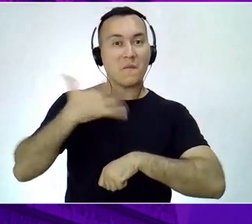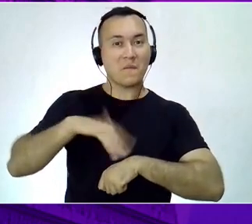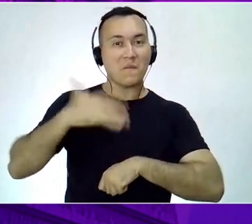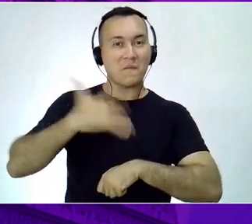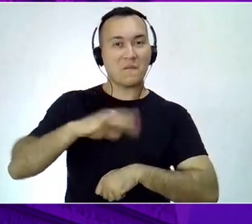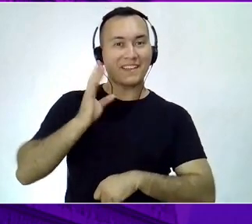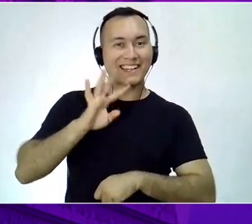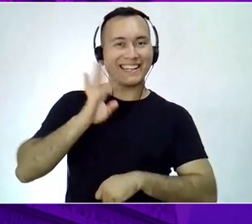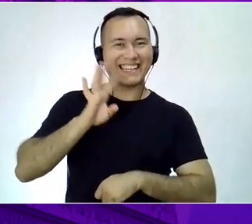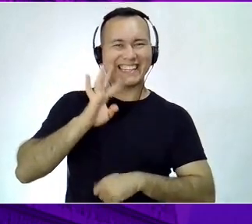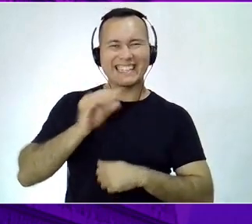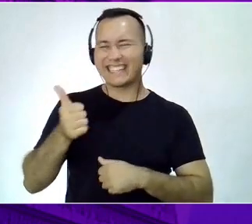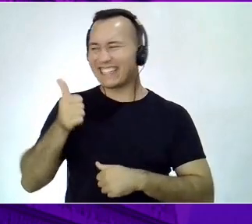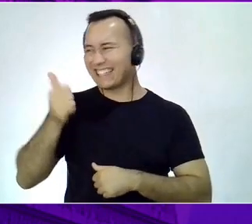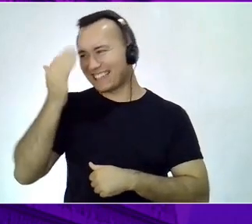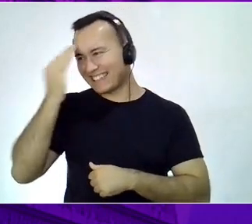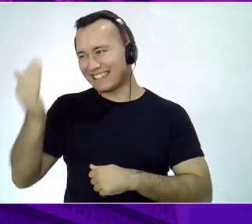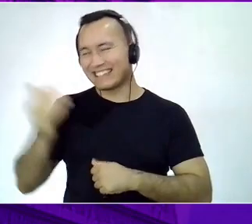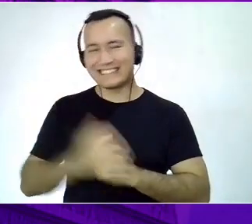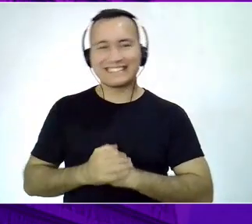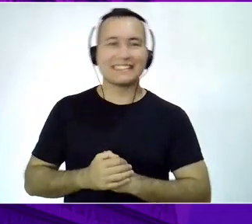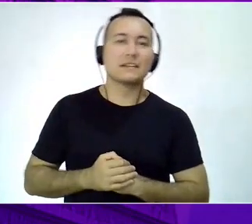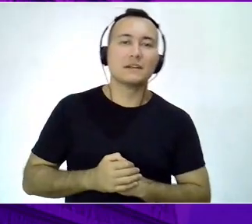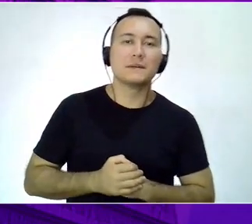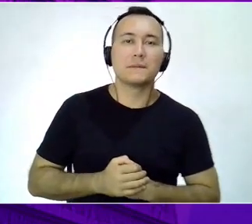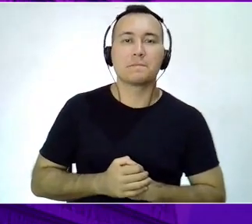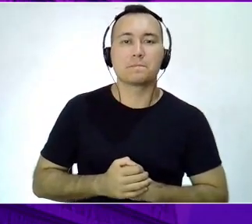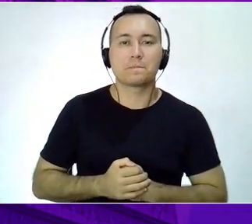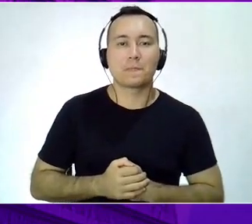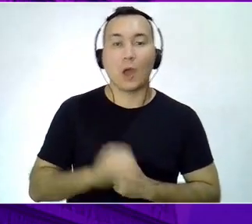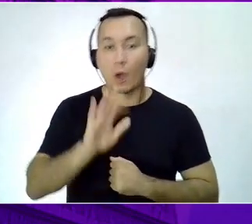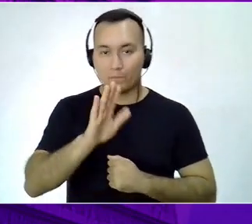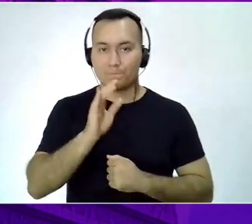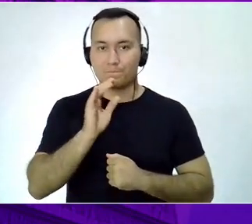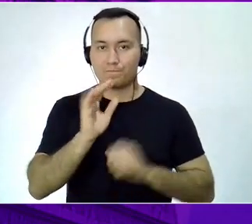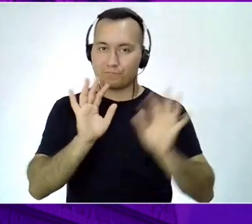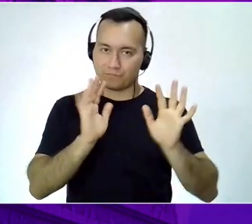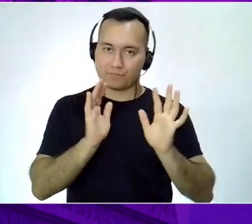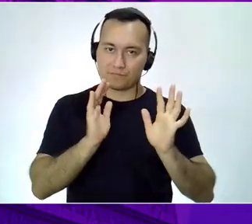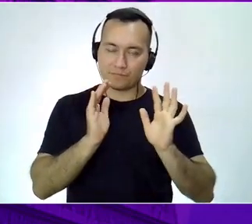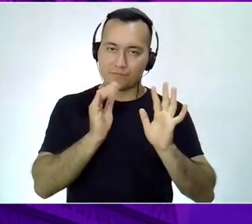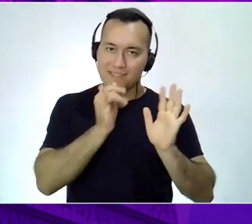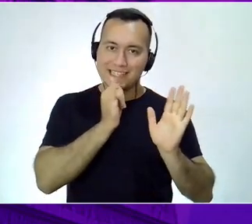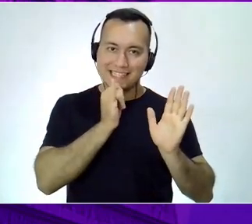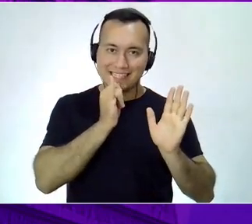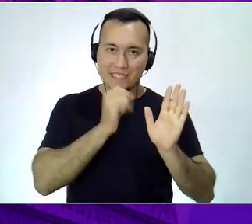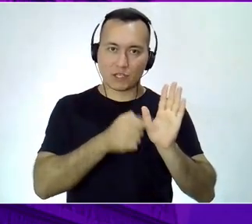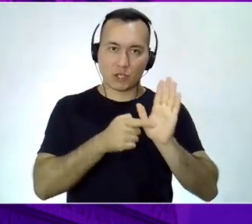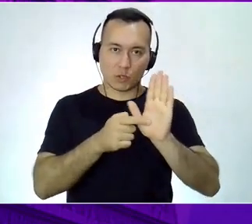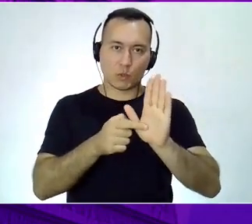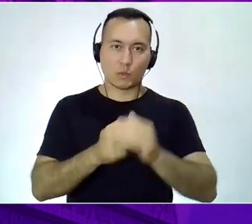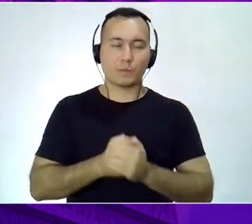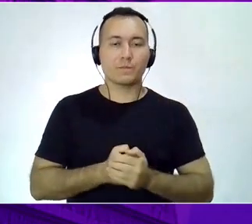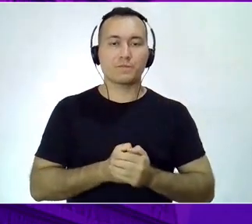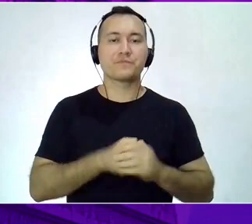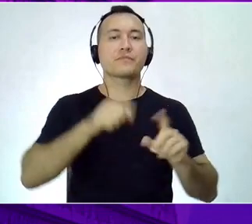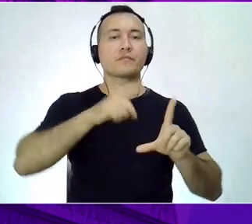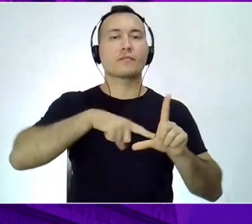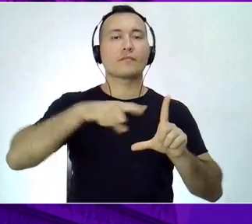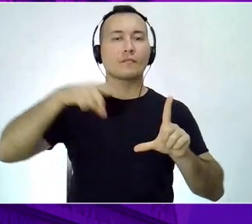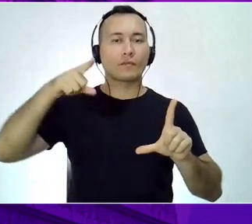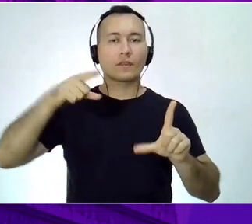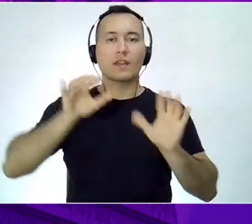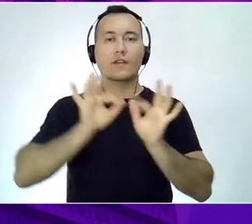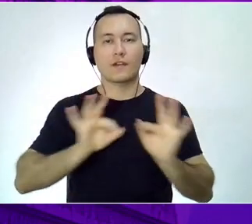cheguei nos exemplos, então. Agora a gente vai para a prática. Vou dar uns exemplos para vocês de frases e de gráficos e o que isso significa, tá